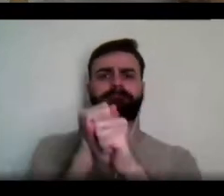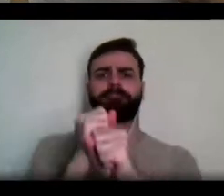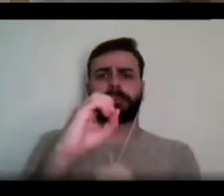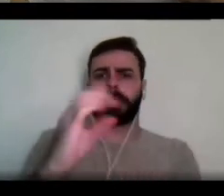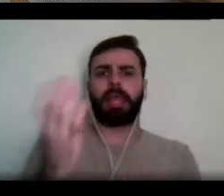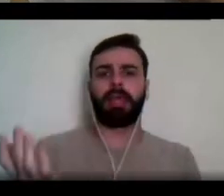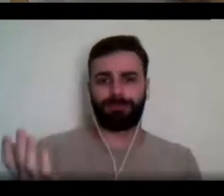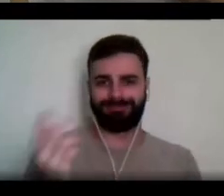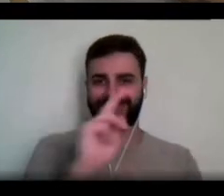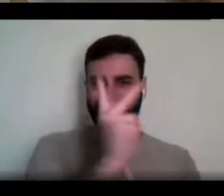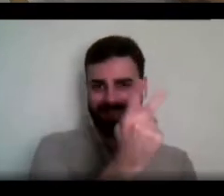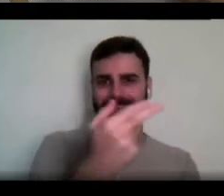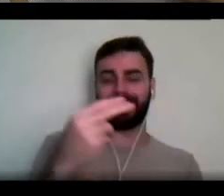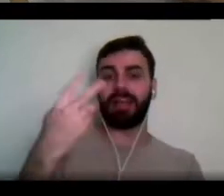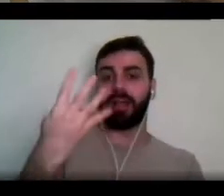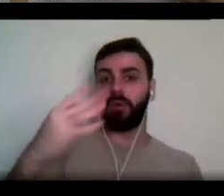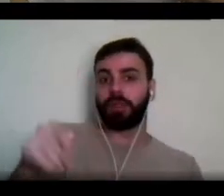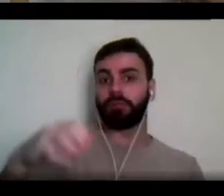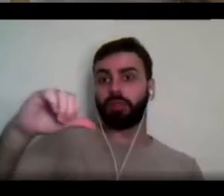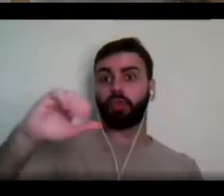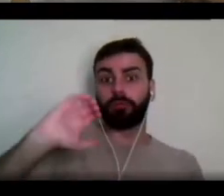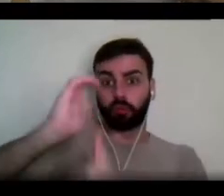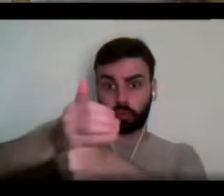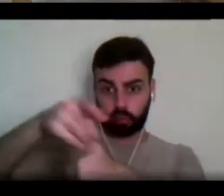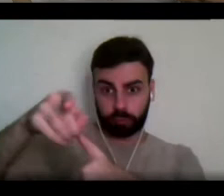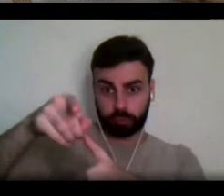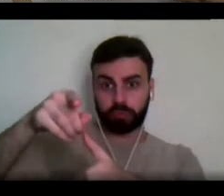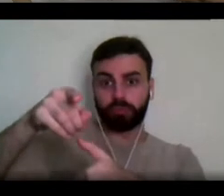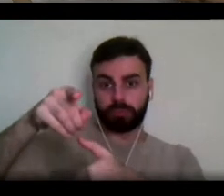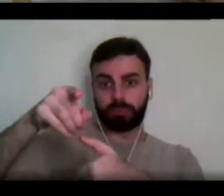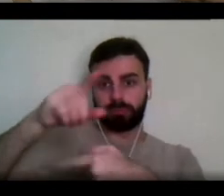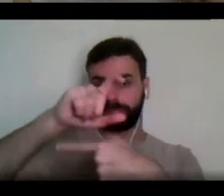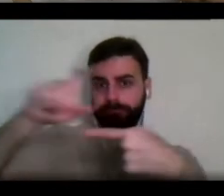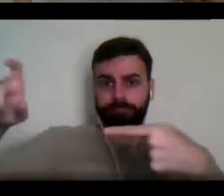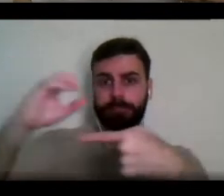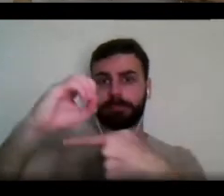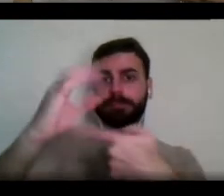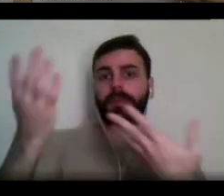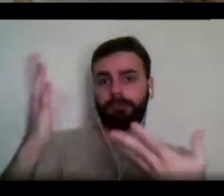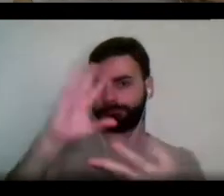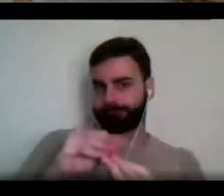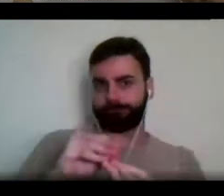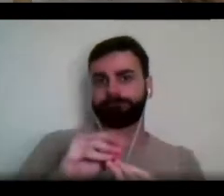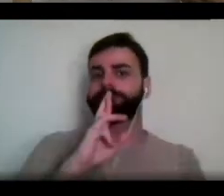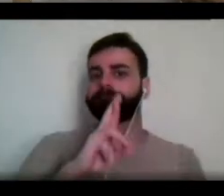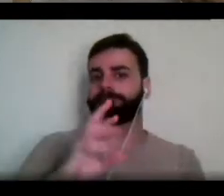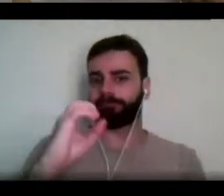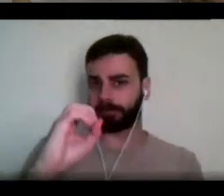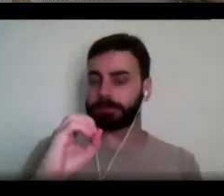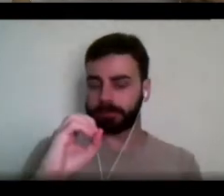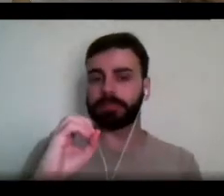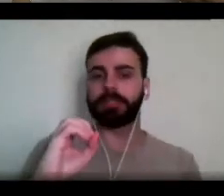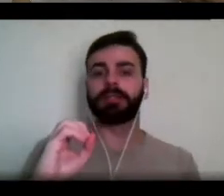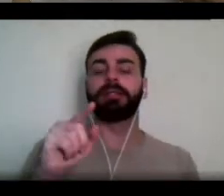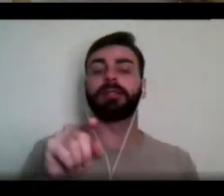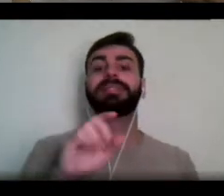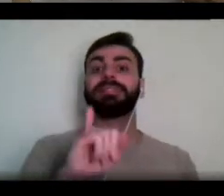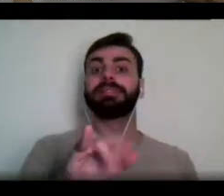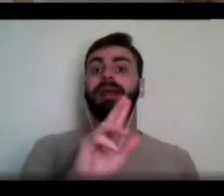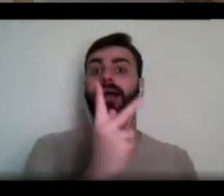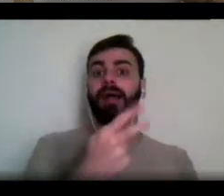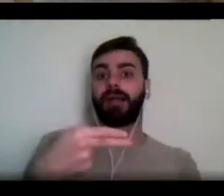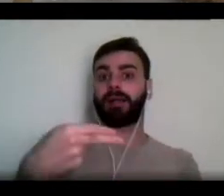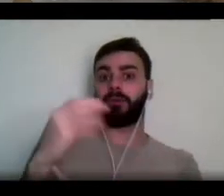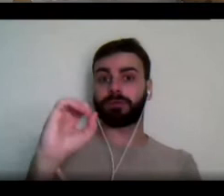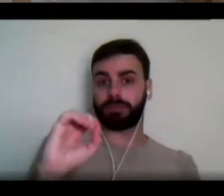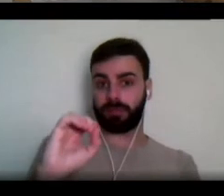O numerador disso aqui vira 0. Certo? E aí o meu H é sempre igual